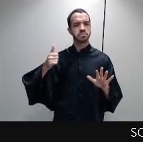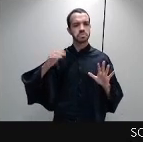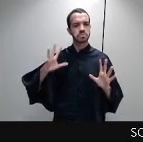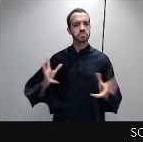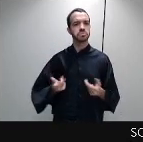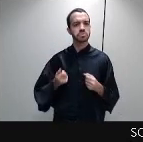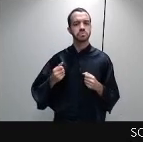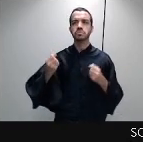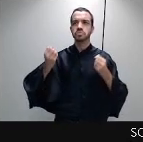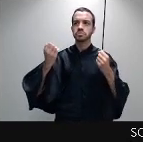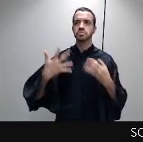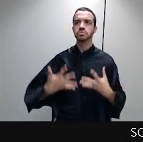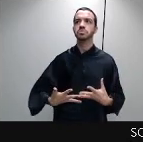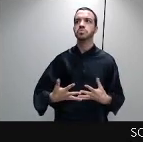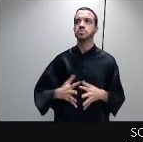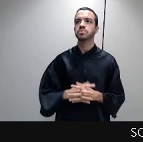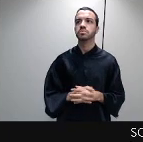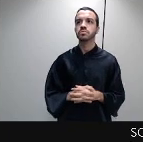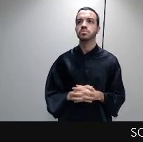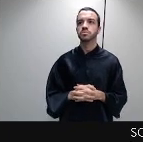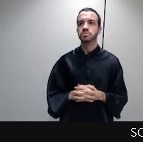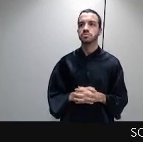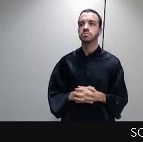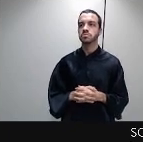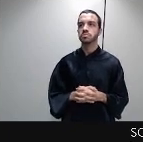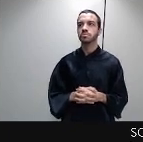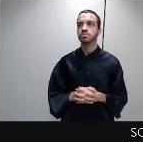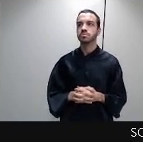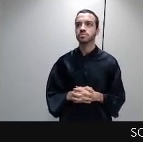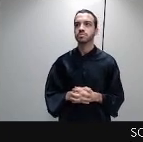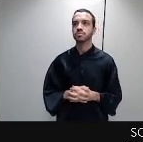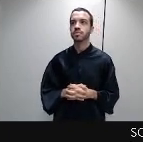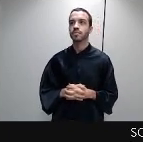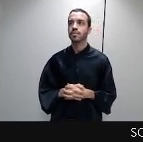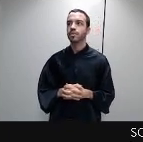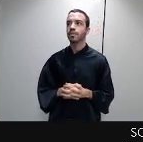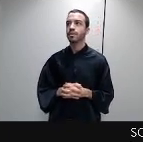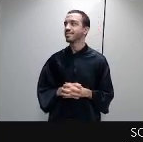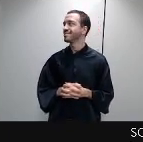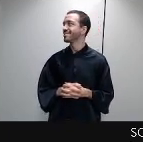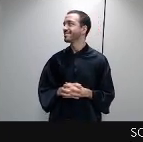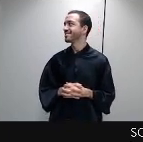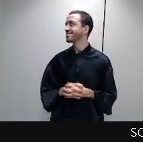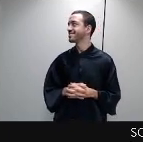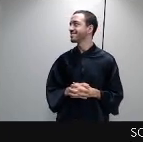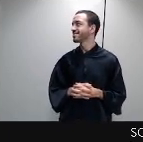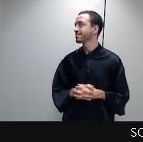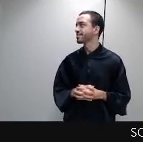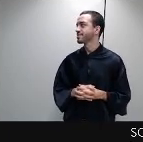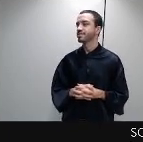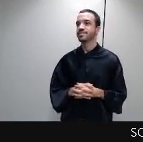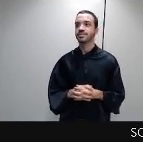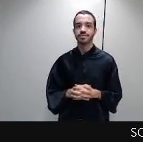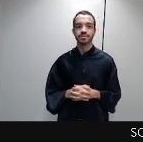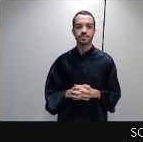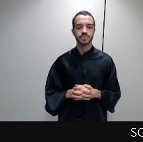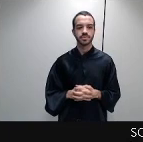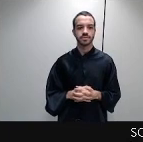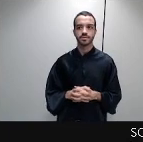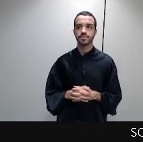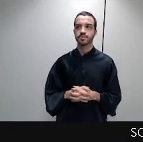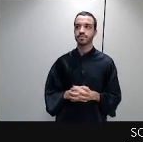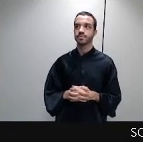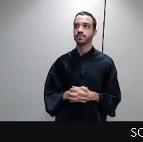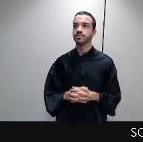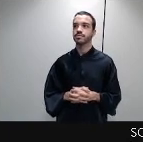cenário é mesmo e nenhum favor antes assim no meu contexto de rosas eu só tenho agora só que não